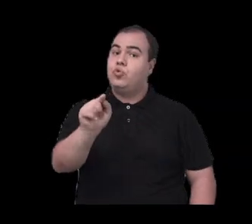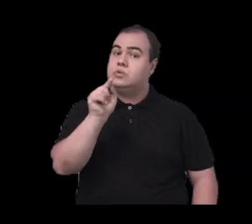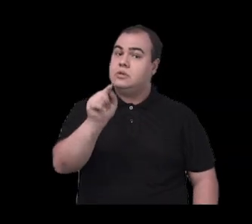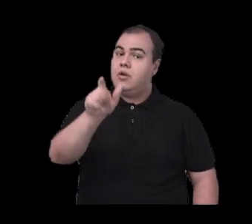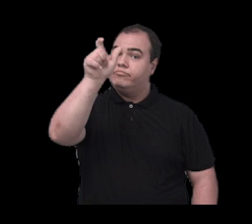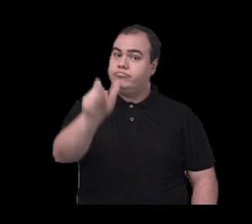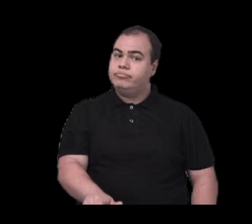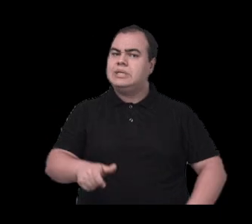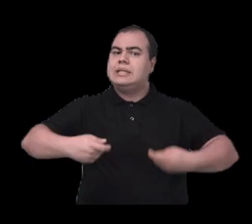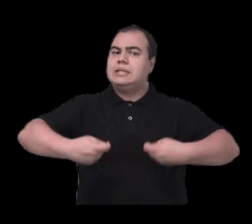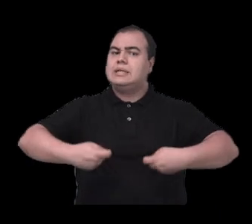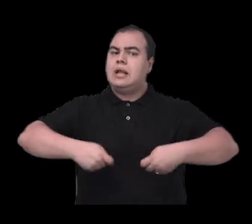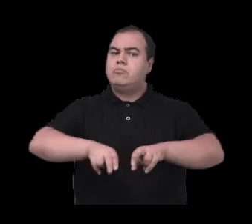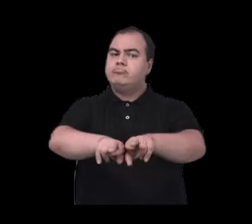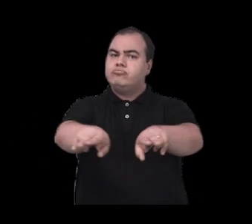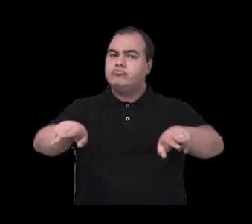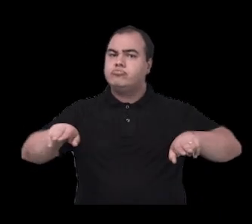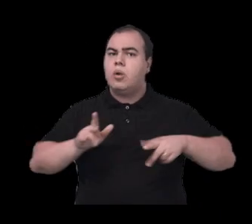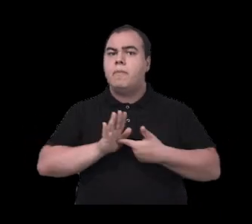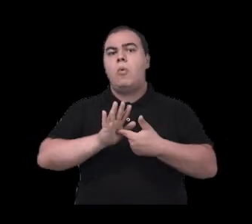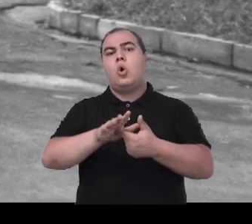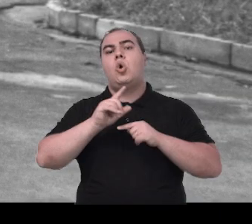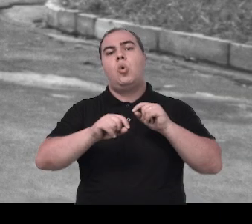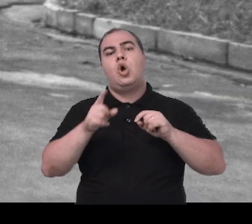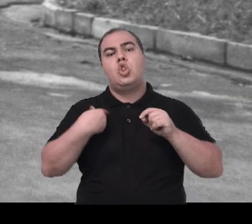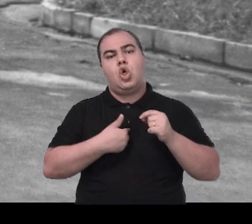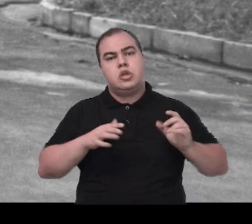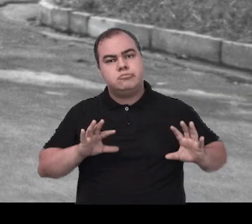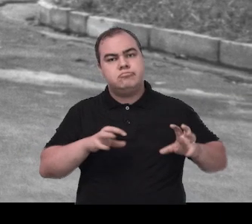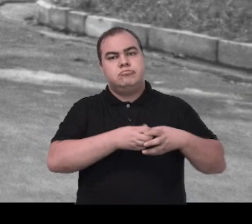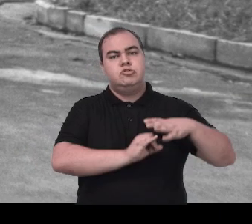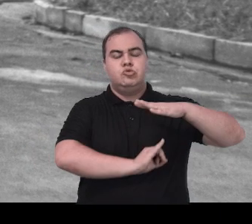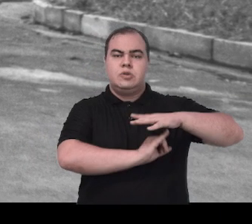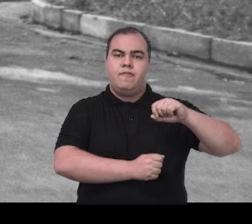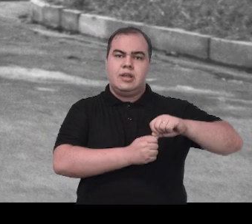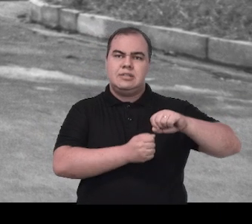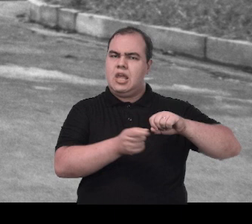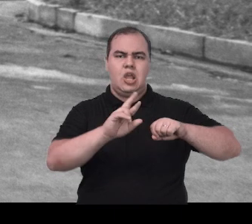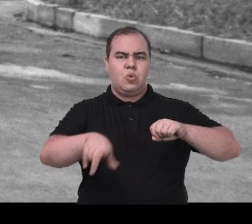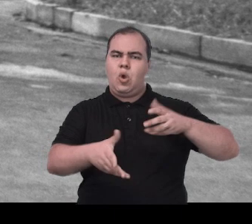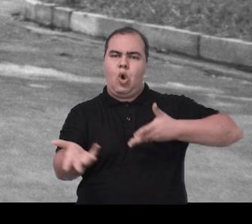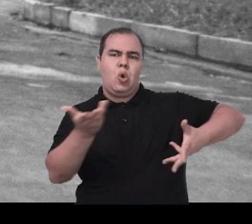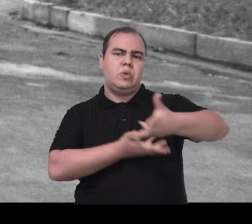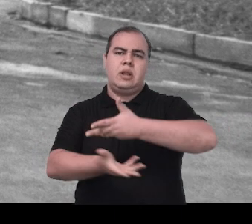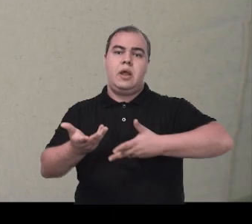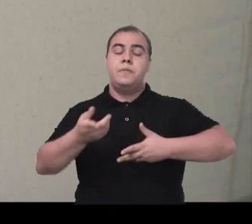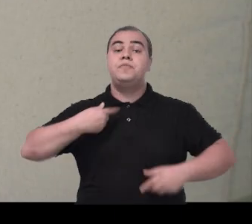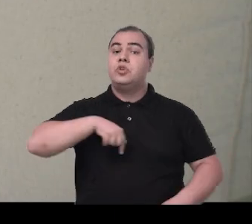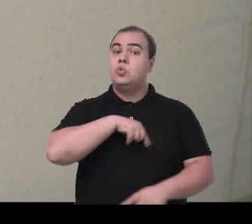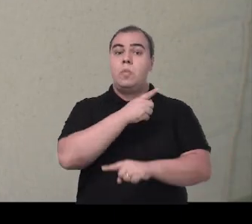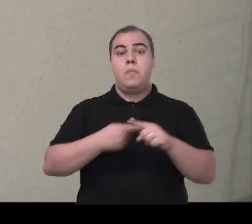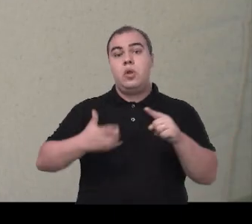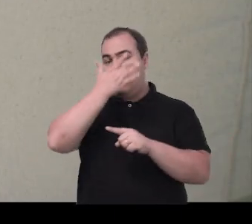tratamento. As suas necessidades determinem o que a instituição vai fazer por você, e não o contrário.